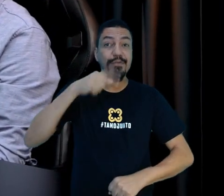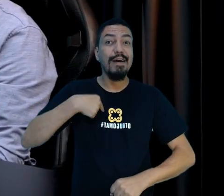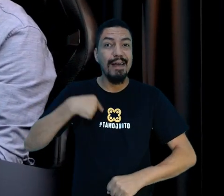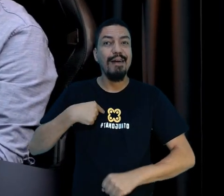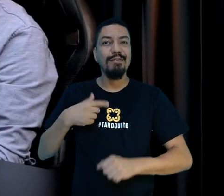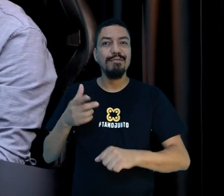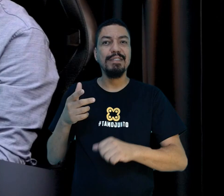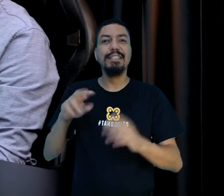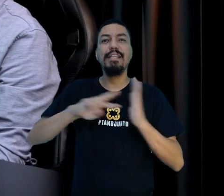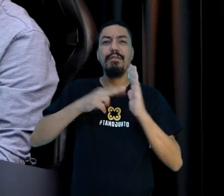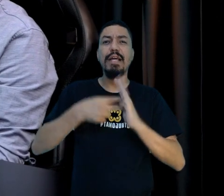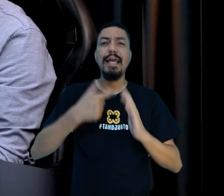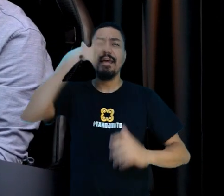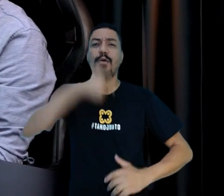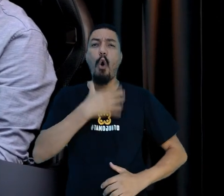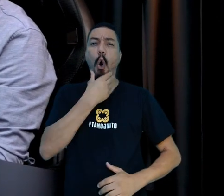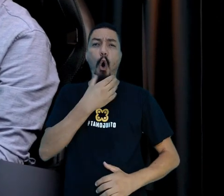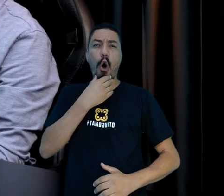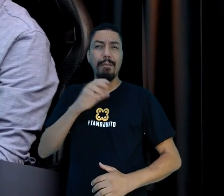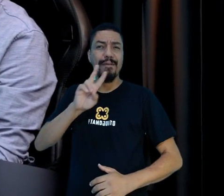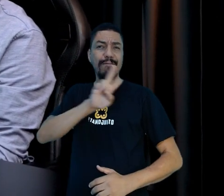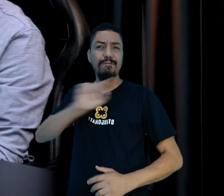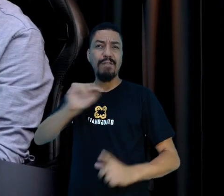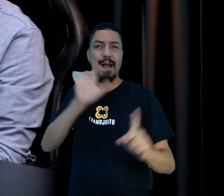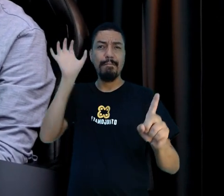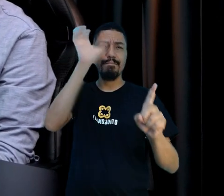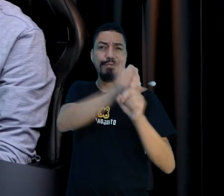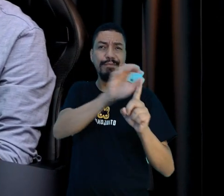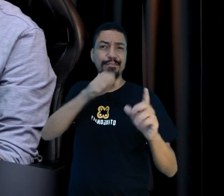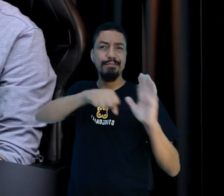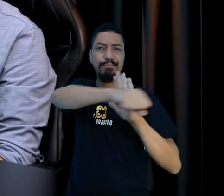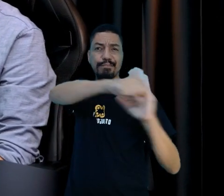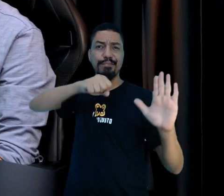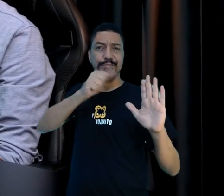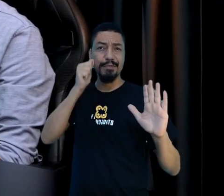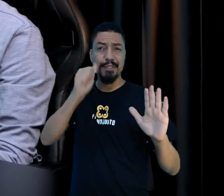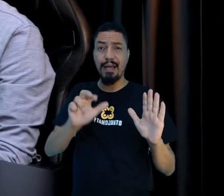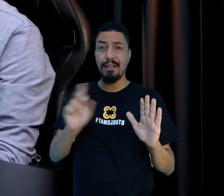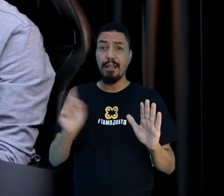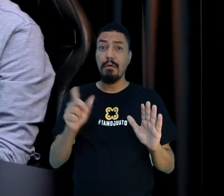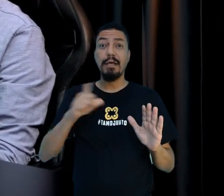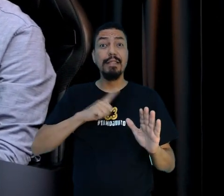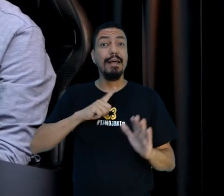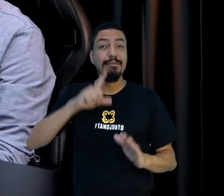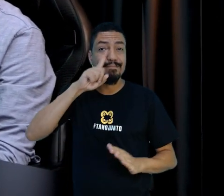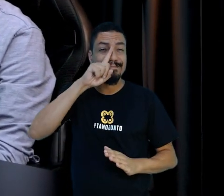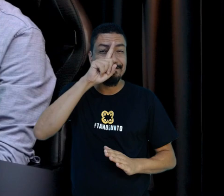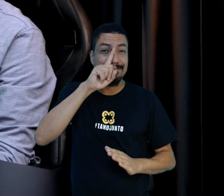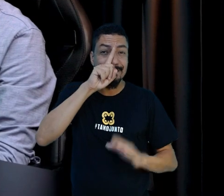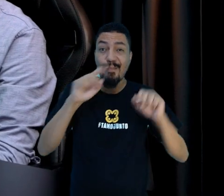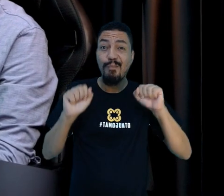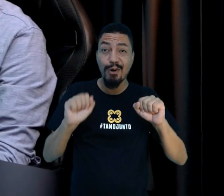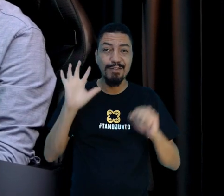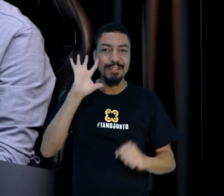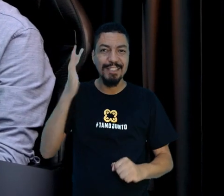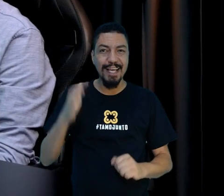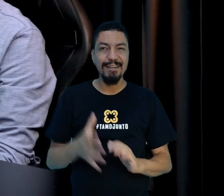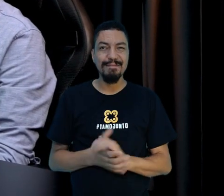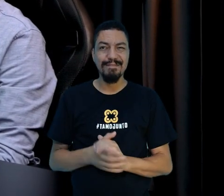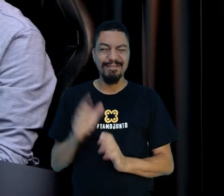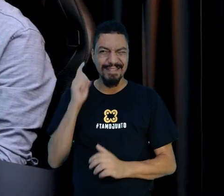porque eu sou um homem. Não quer dizer que eu vou agredir alguém. Não vou agredir uma mulher, por exemplo. Mas eu sou um agressor em potencial, porque eu sou